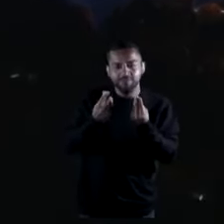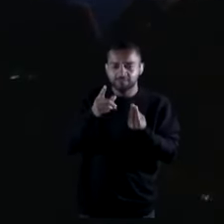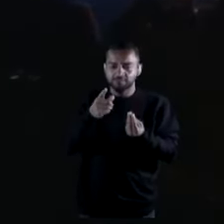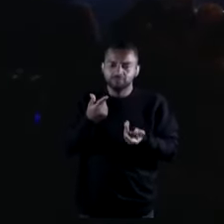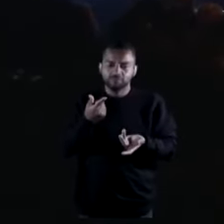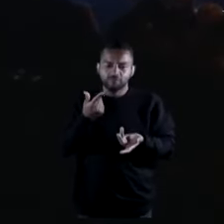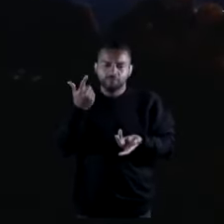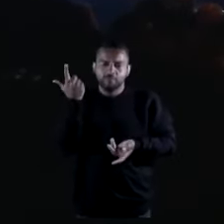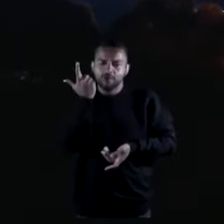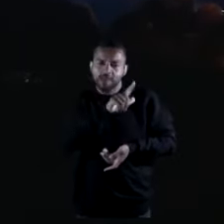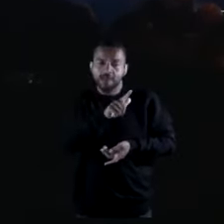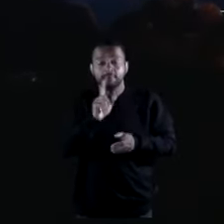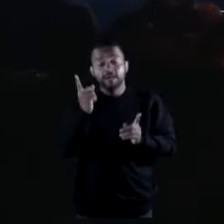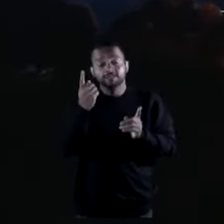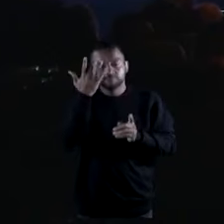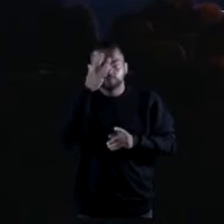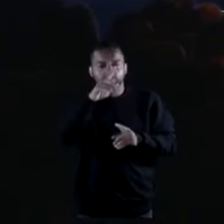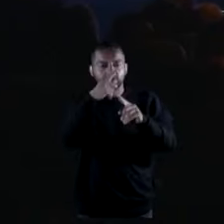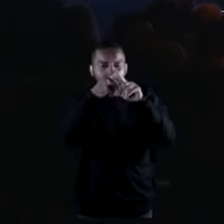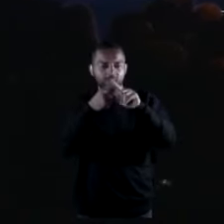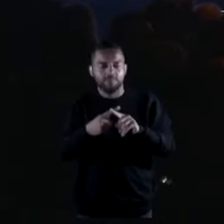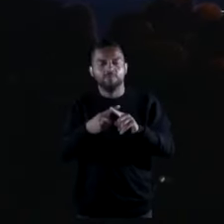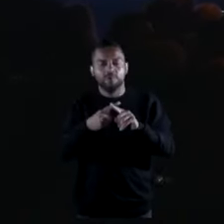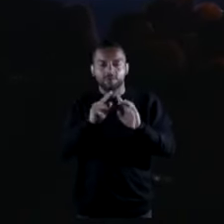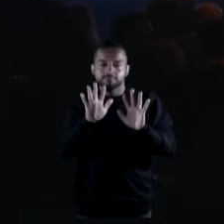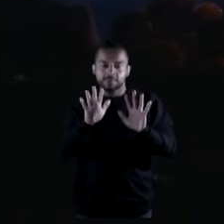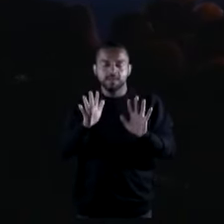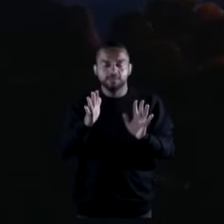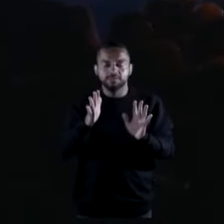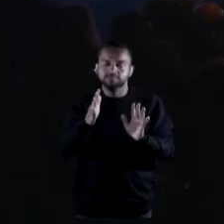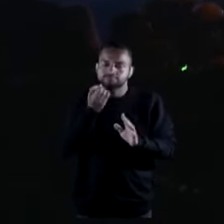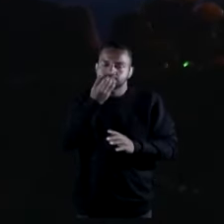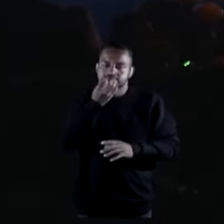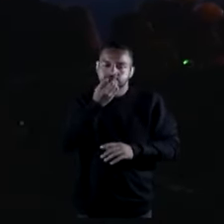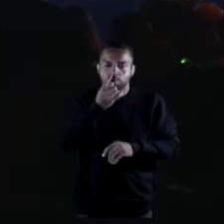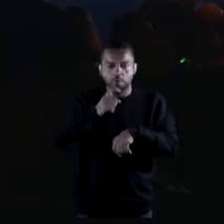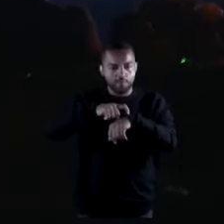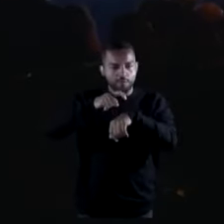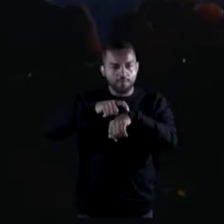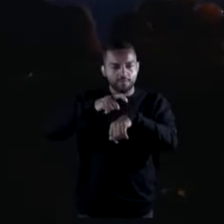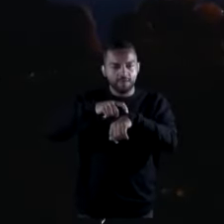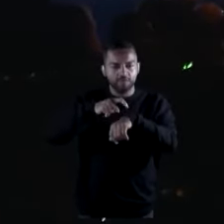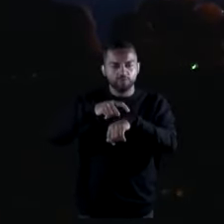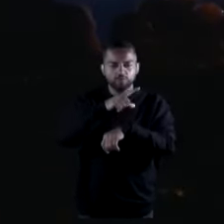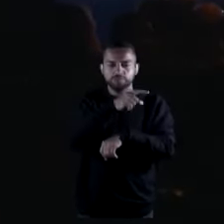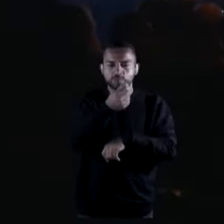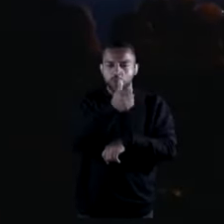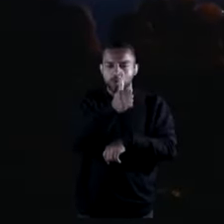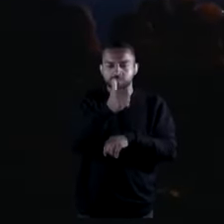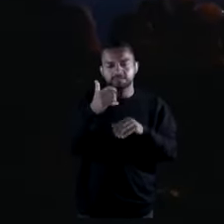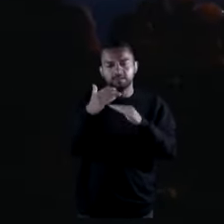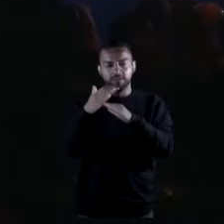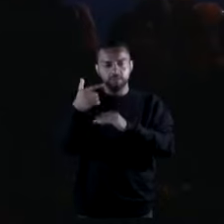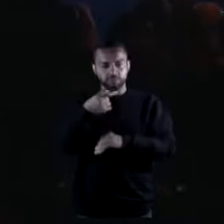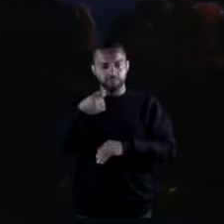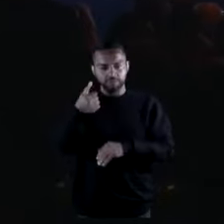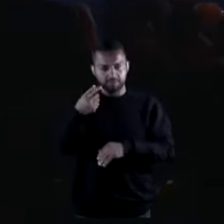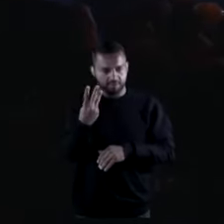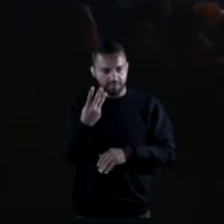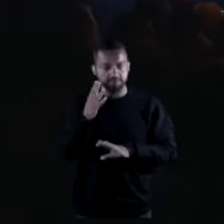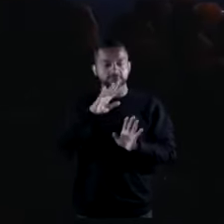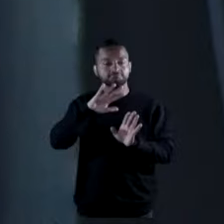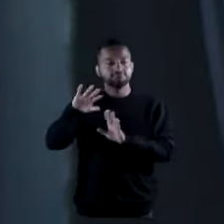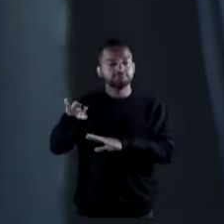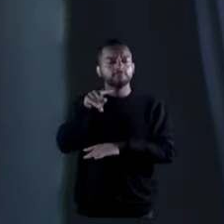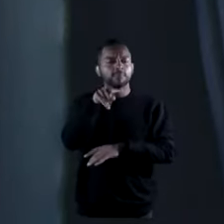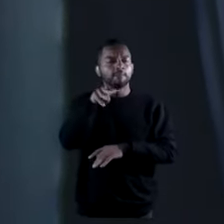sabia o placar. Então, foi muito gratificante viver aquele momento do Santos Mágico de 2011 até 2013. Maravilha. E você, Mauro? Você tem vontade